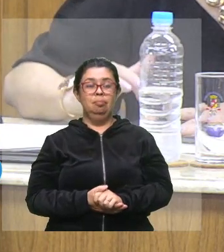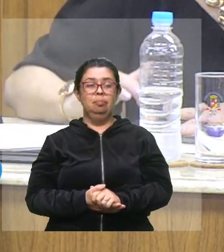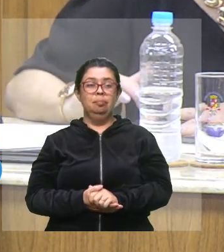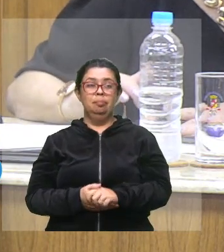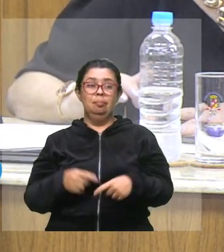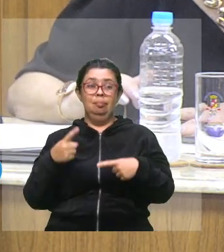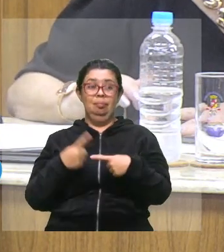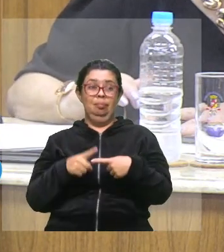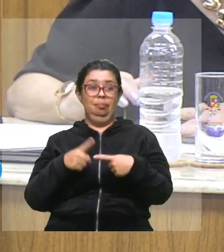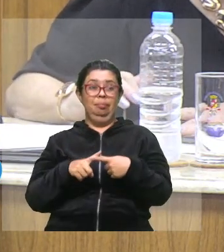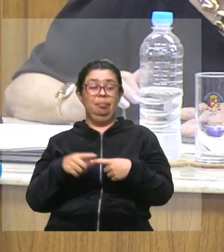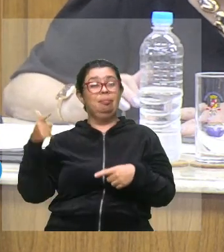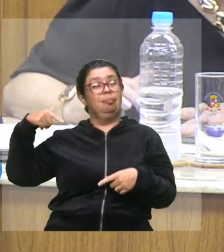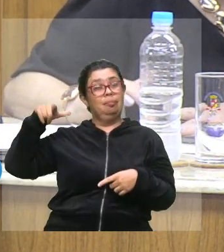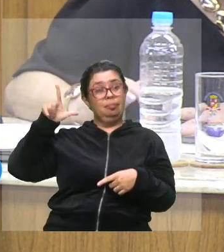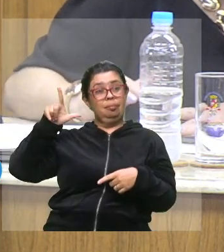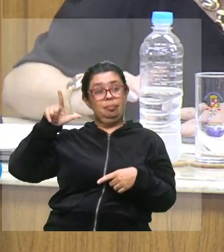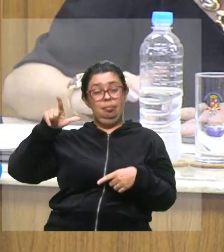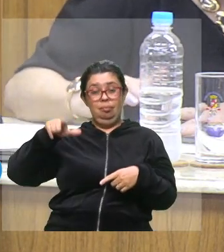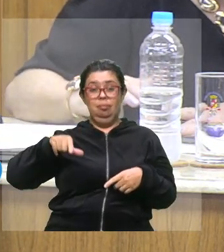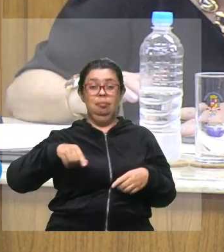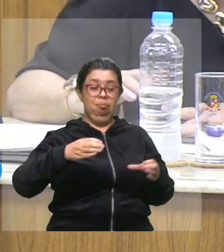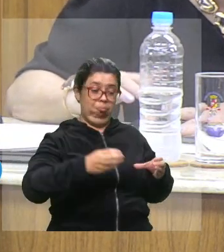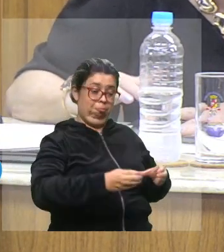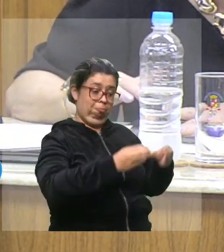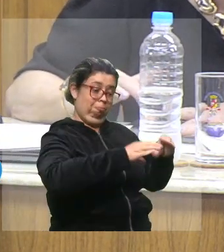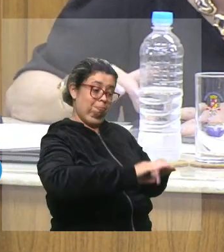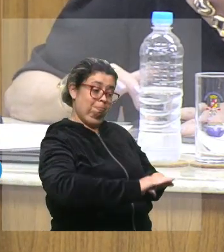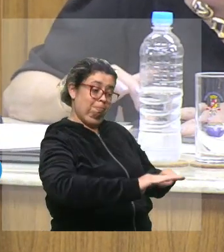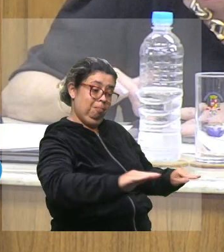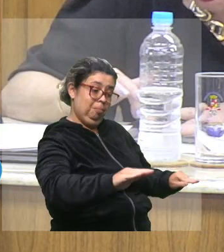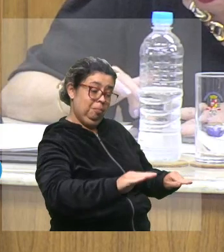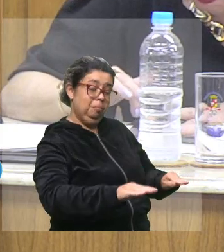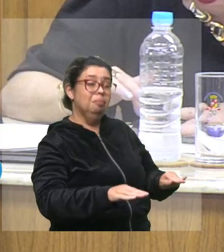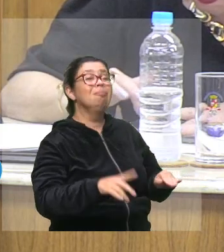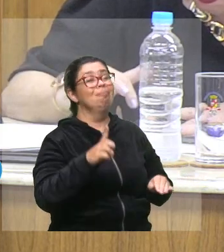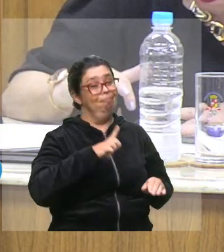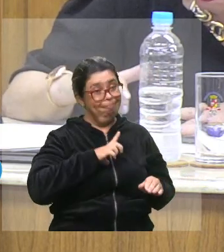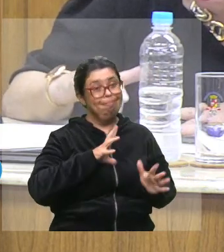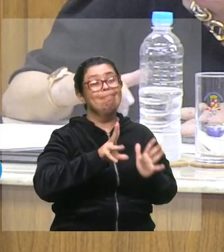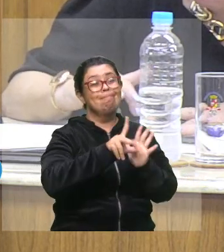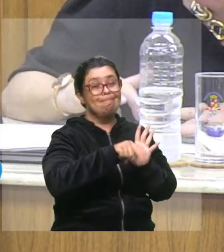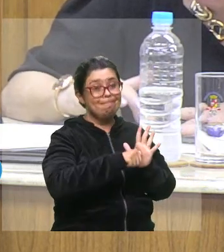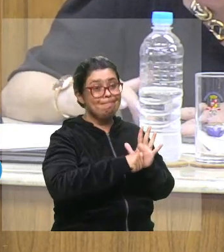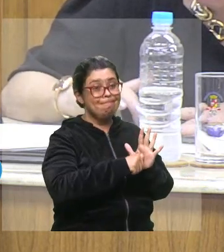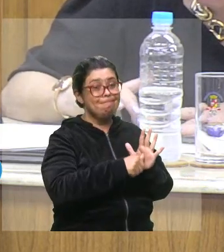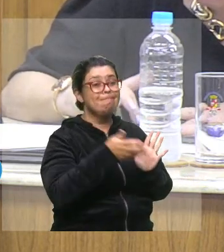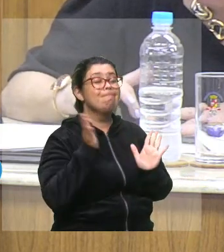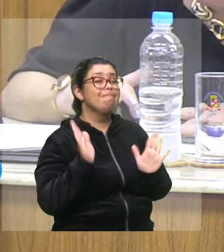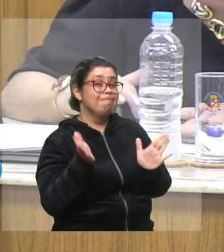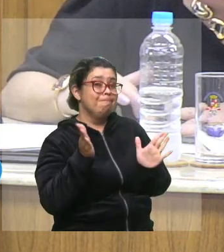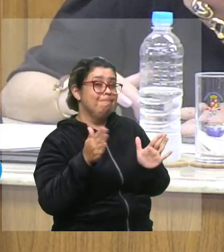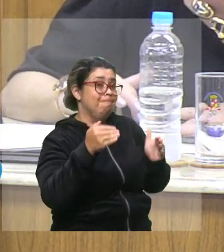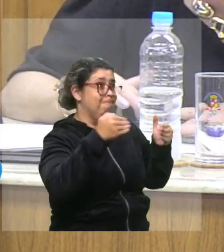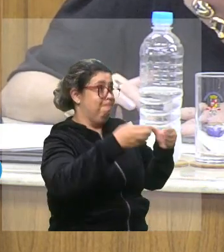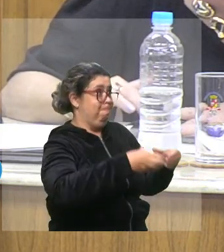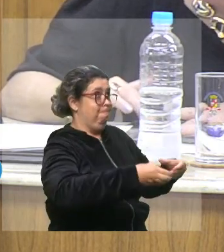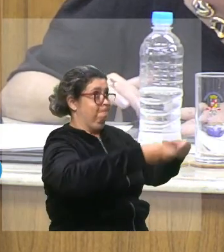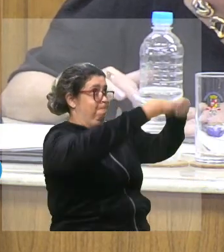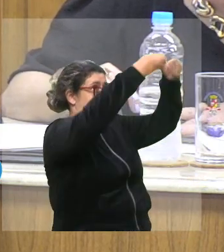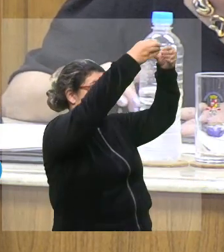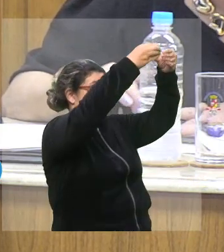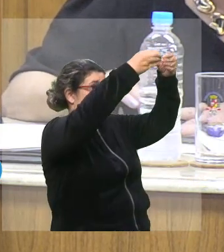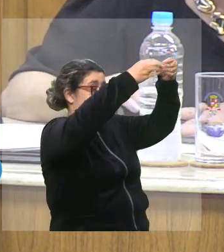aí, se antes, com o muro baixo, já se cometia esse tipo de delitos, imagine-se com um muro